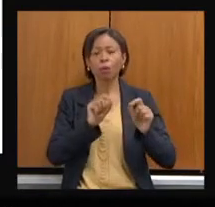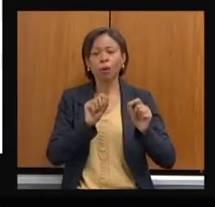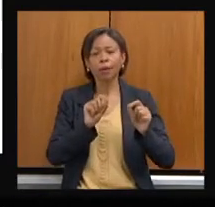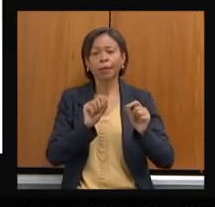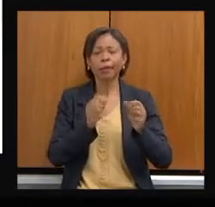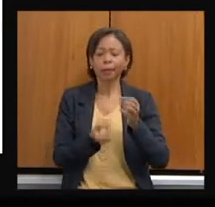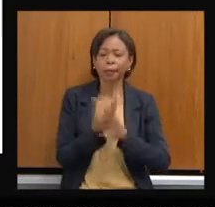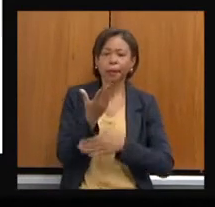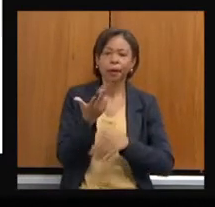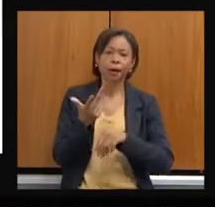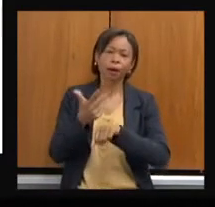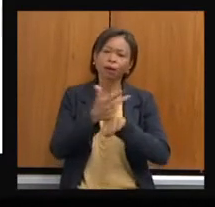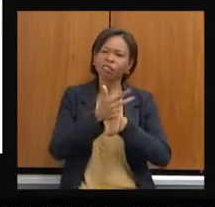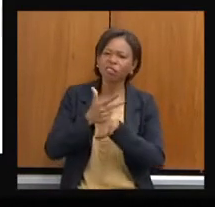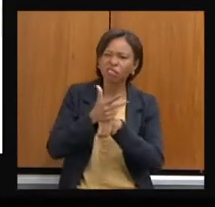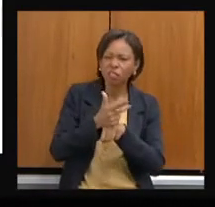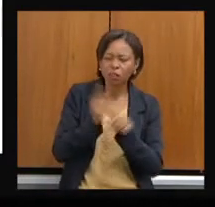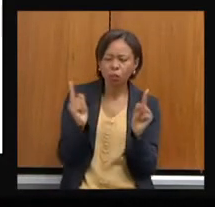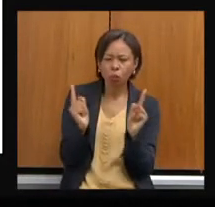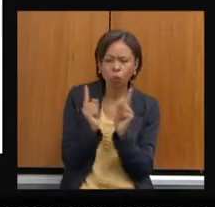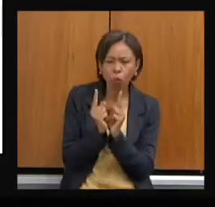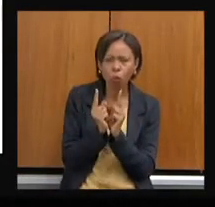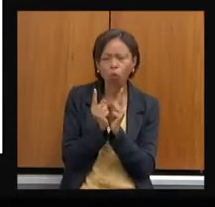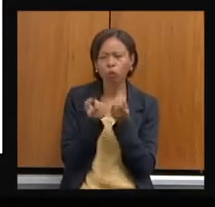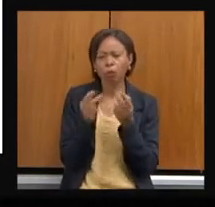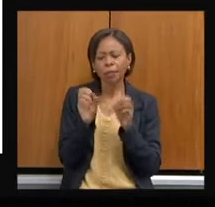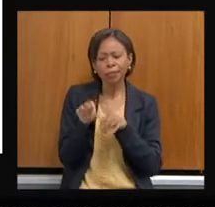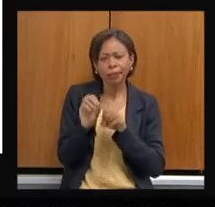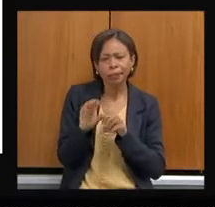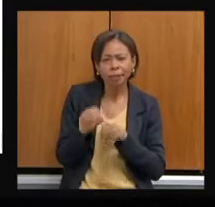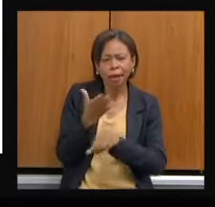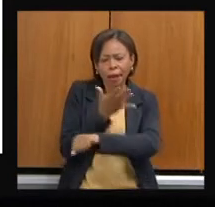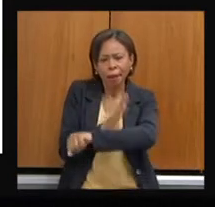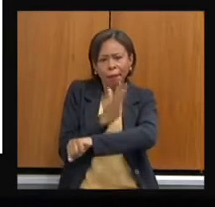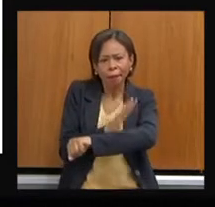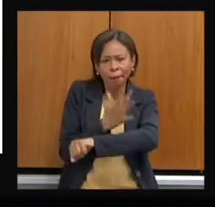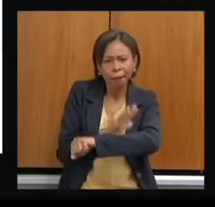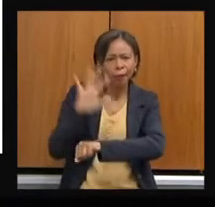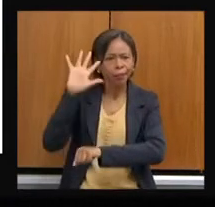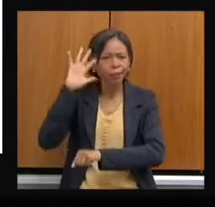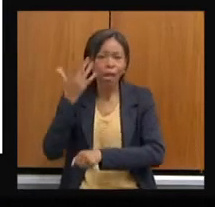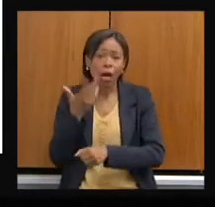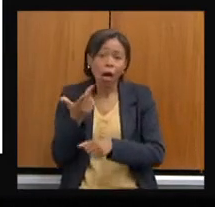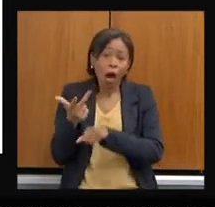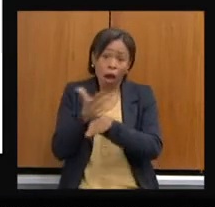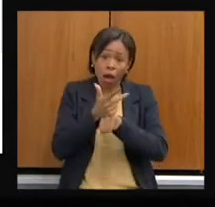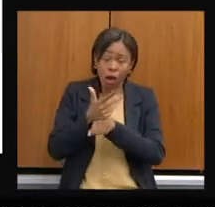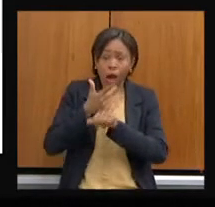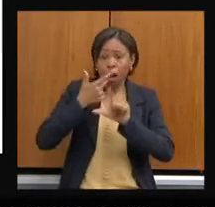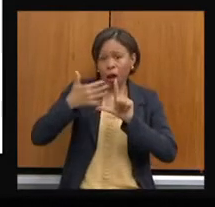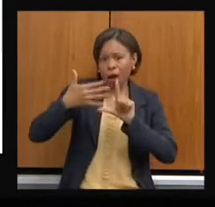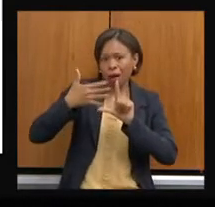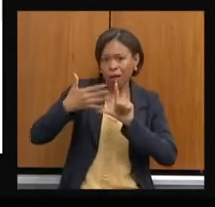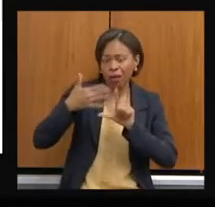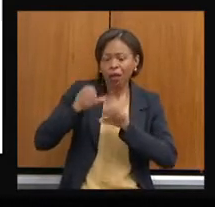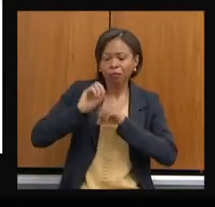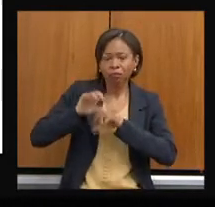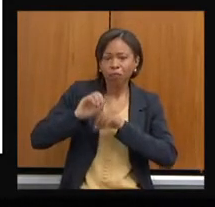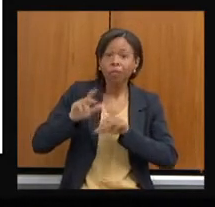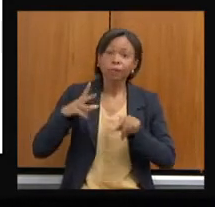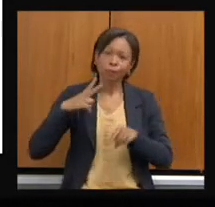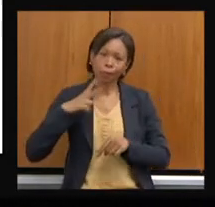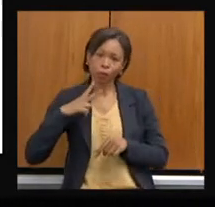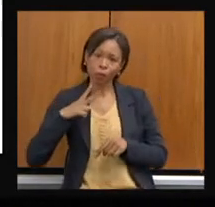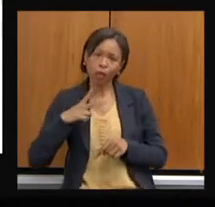de vídeos curtos sobre prática soluções vídeo-aulas também eventos virtuais e consulta individualizada